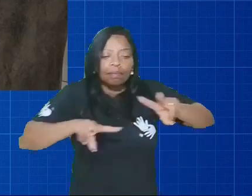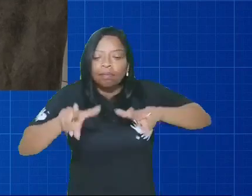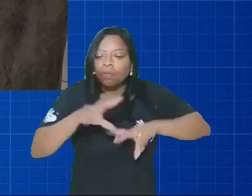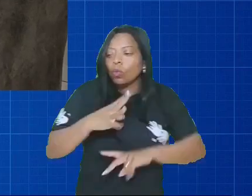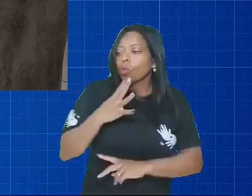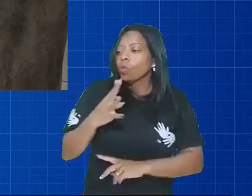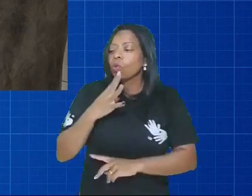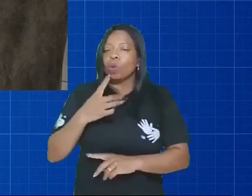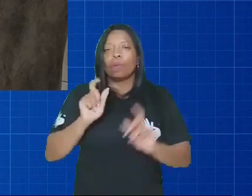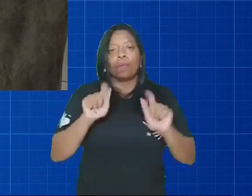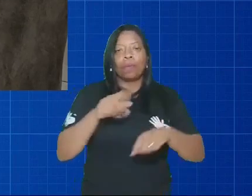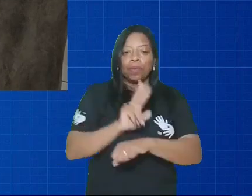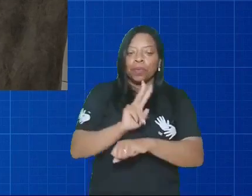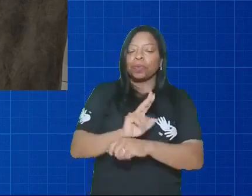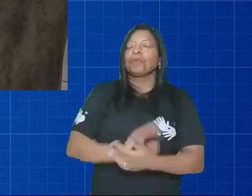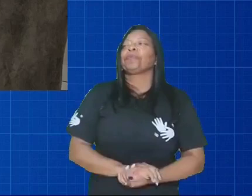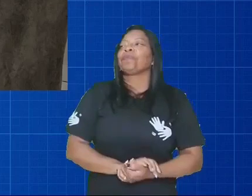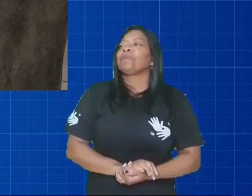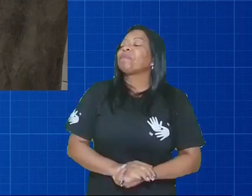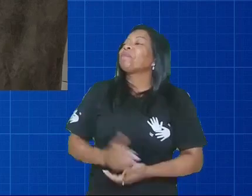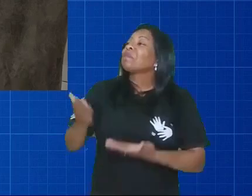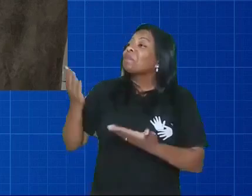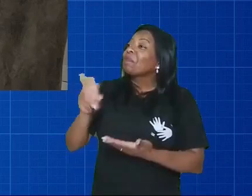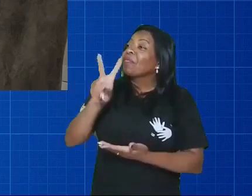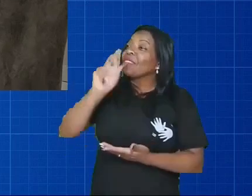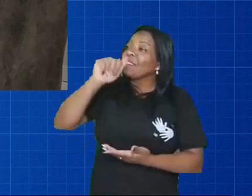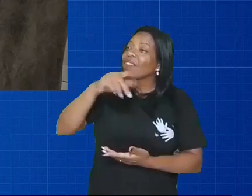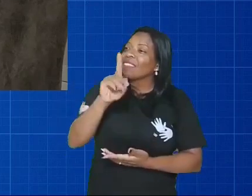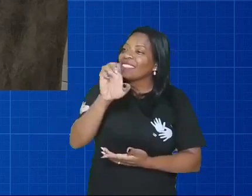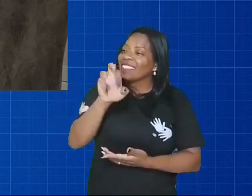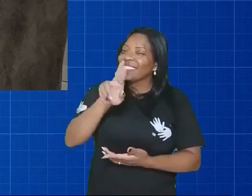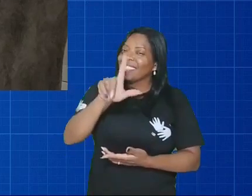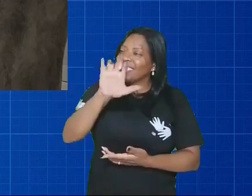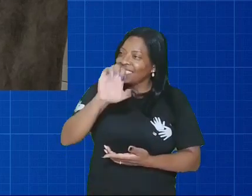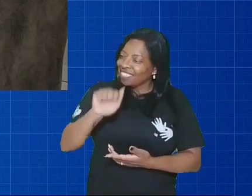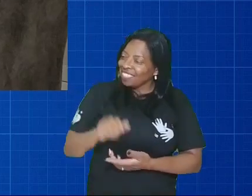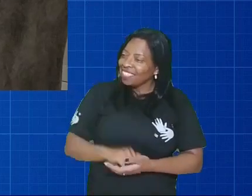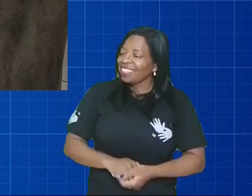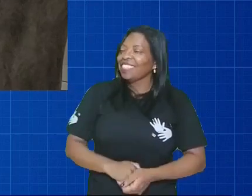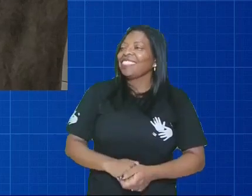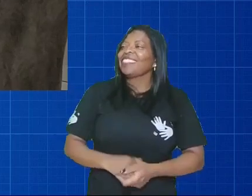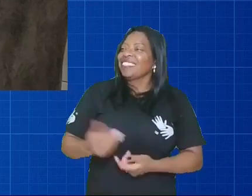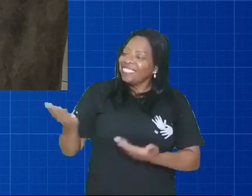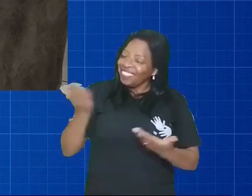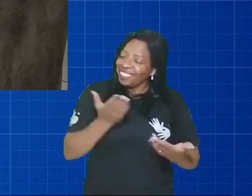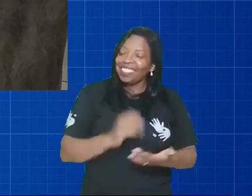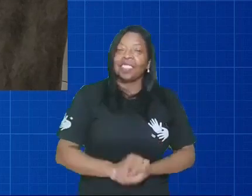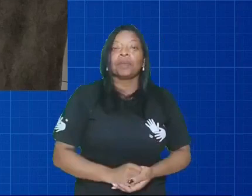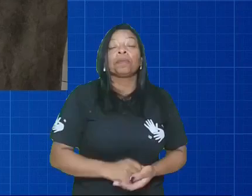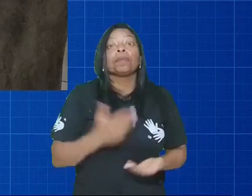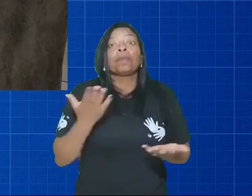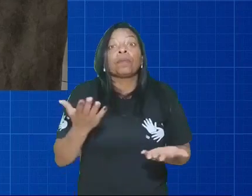Vanderlei, gostaria de fazer algumas considerações finais para a gente estar encerrando. O que me chamou a atenção da fala da Thaís é